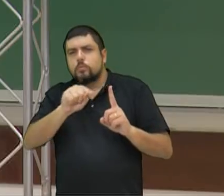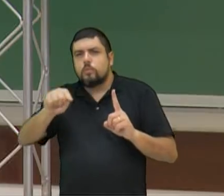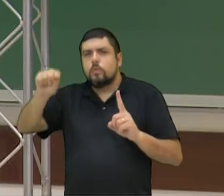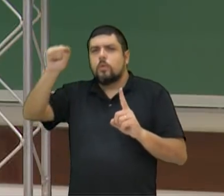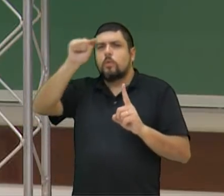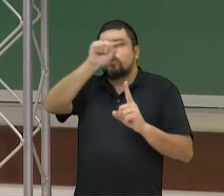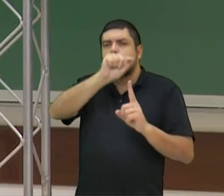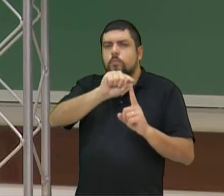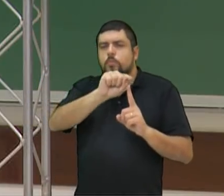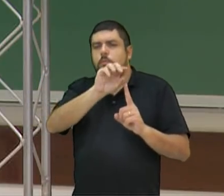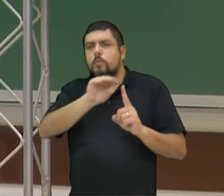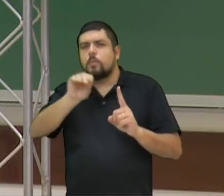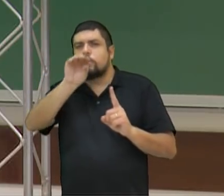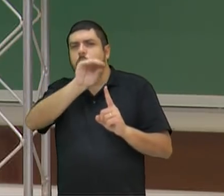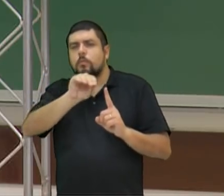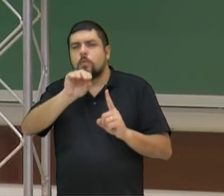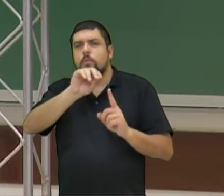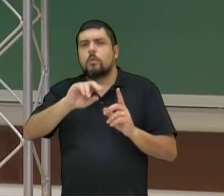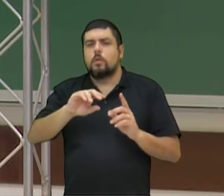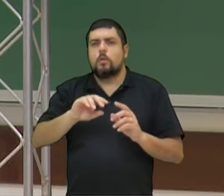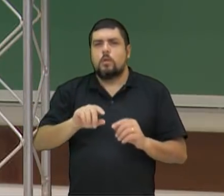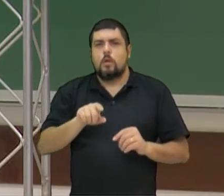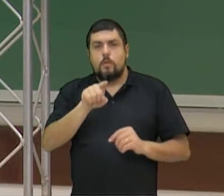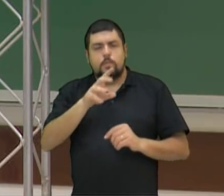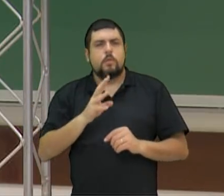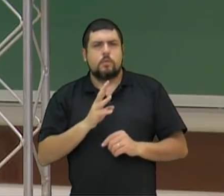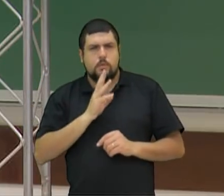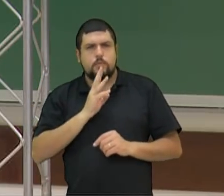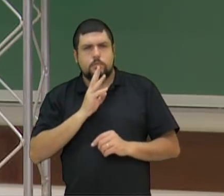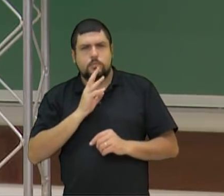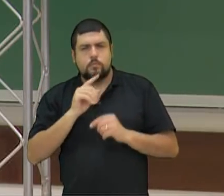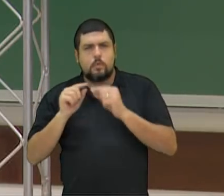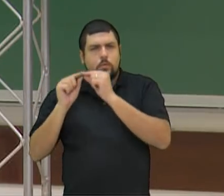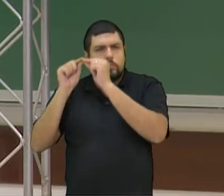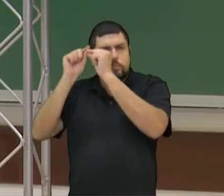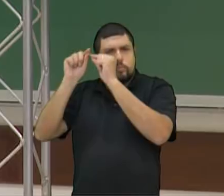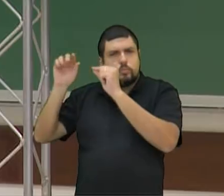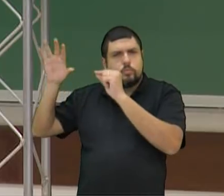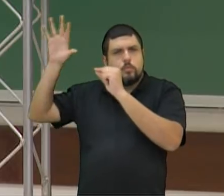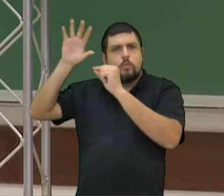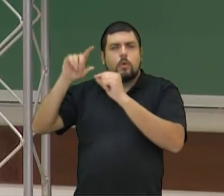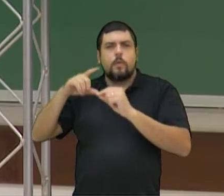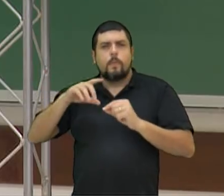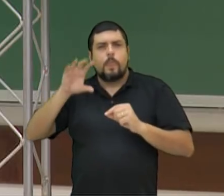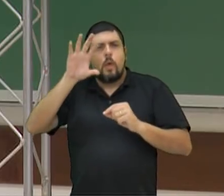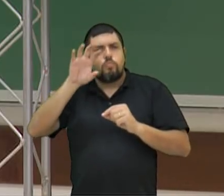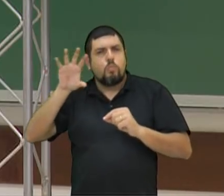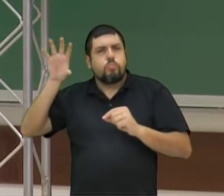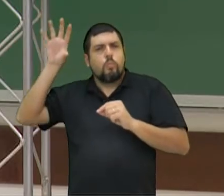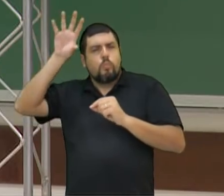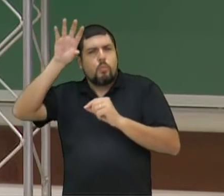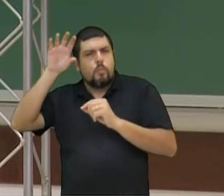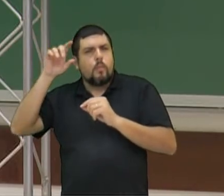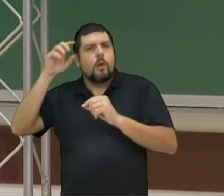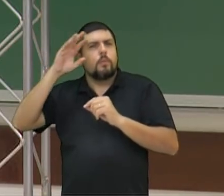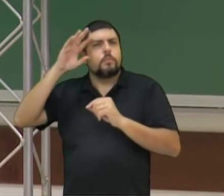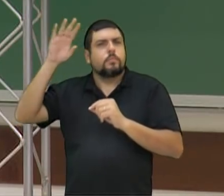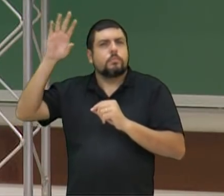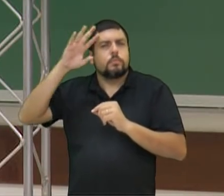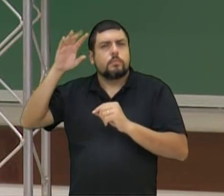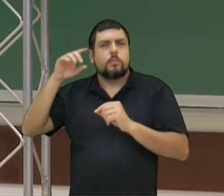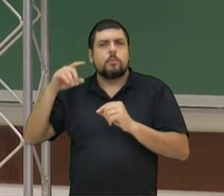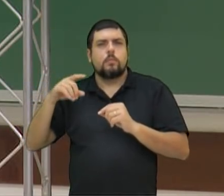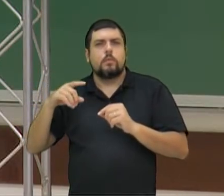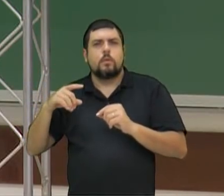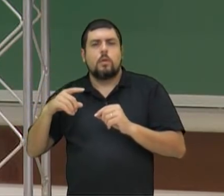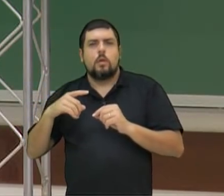dos personagens, né? Os balões vocês conhecem bem, a gente tem aqueles balões de pensamento, balões de diálogos, balões que